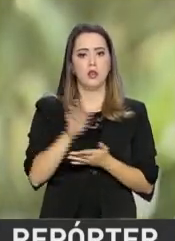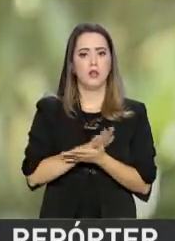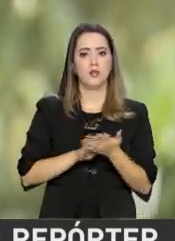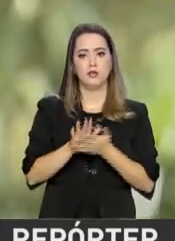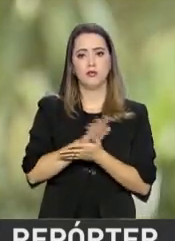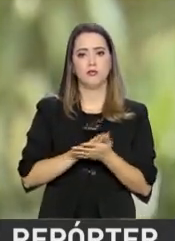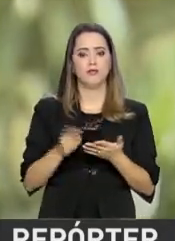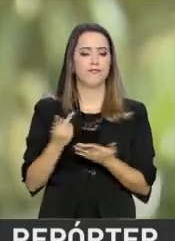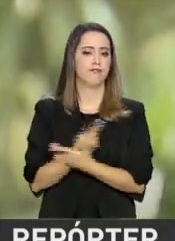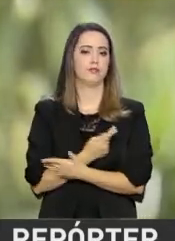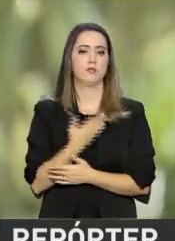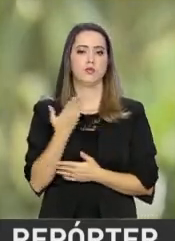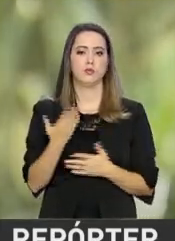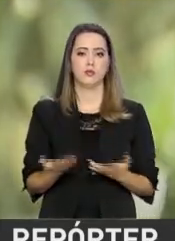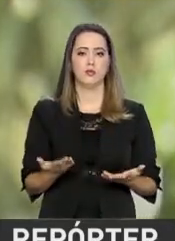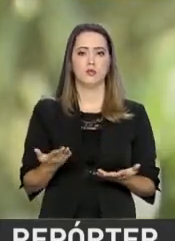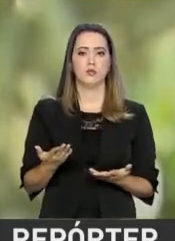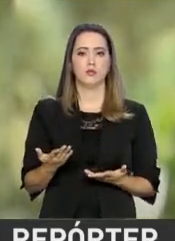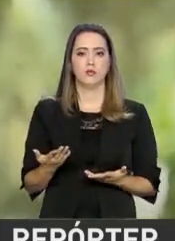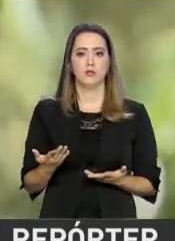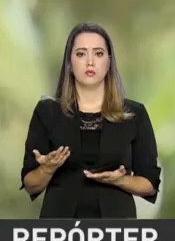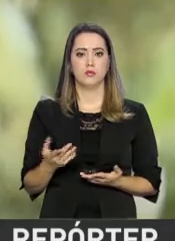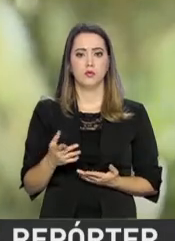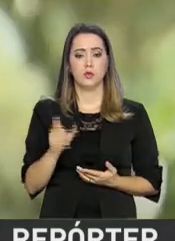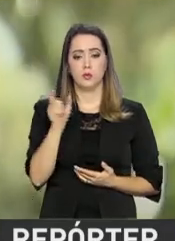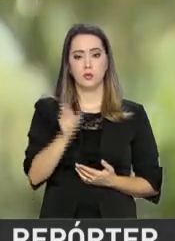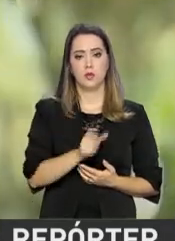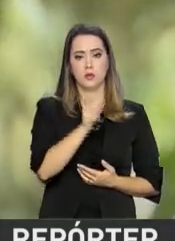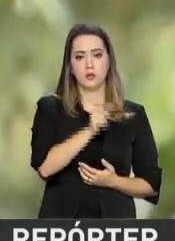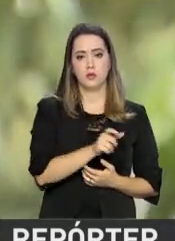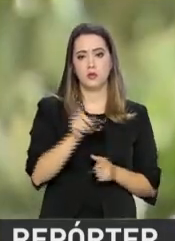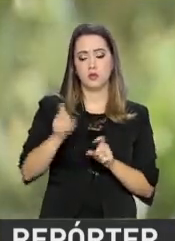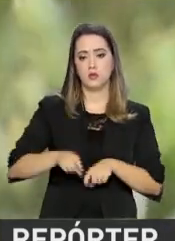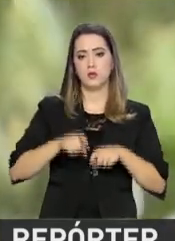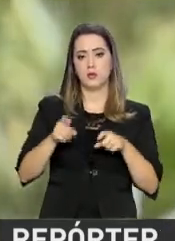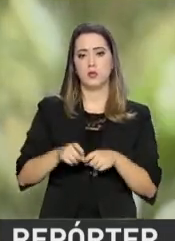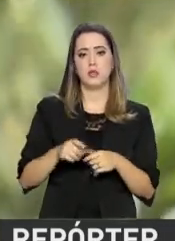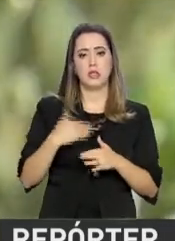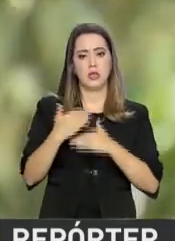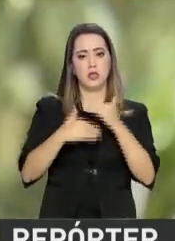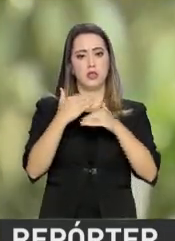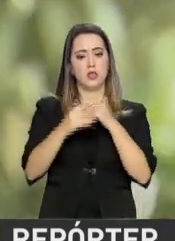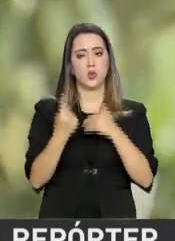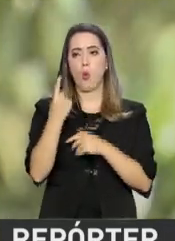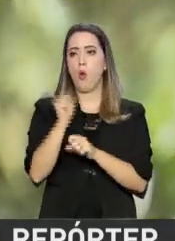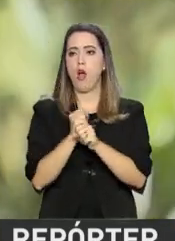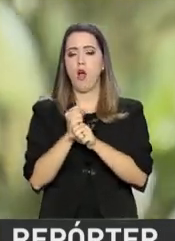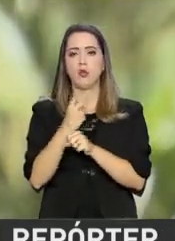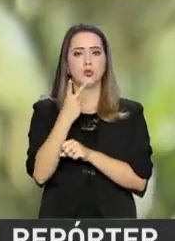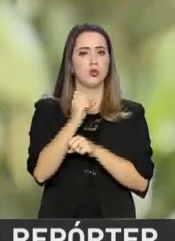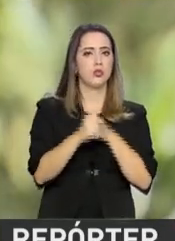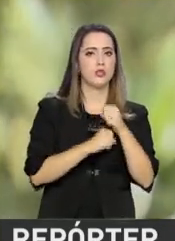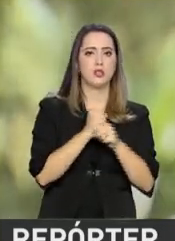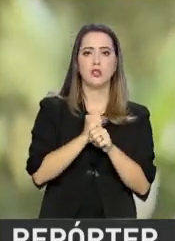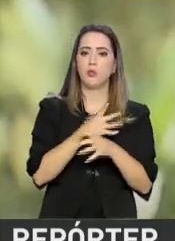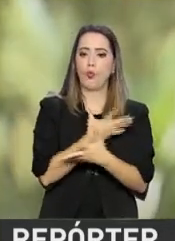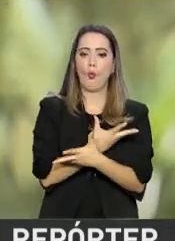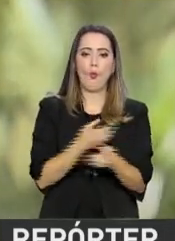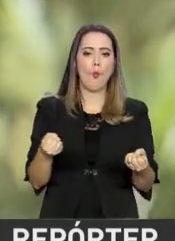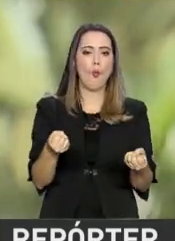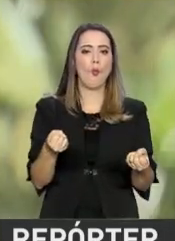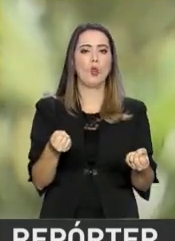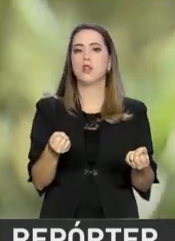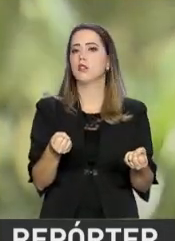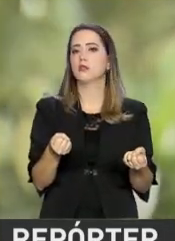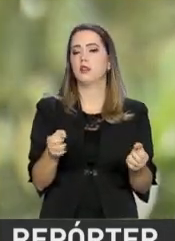tem vida na cidade então o agricultor que achar que crescem a grécia às vezes 12 anos depois ele pára porque seca e quando